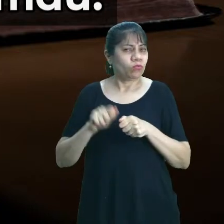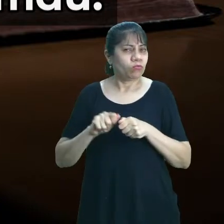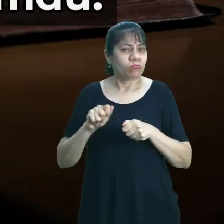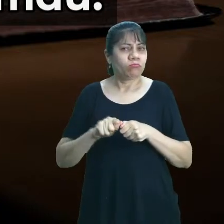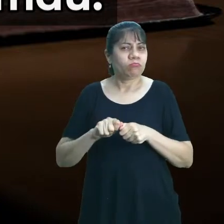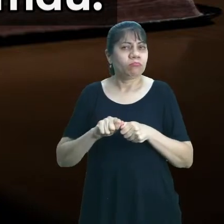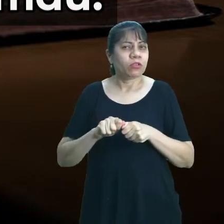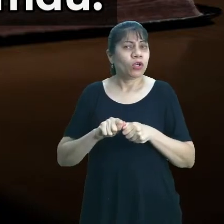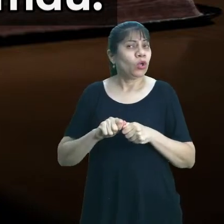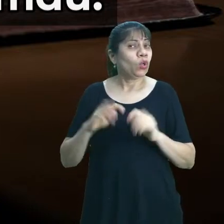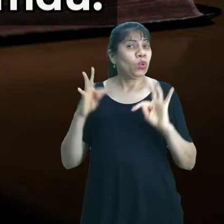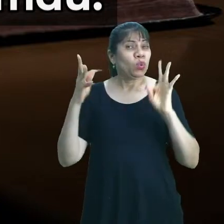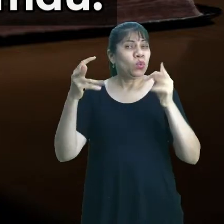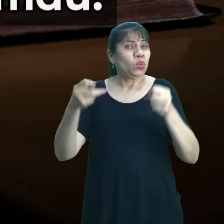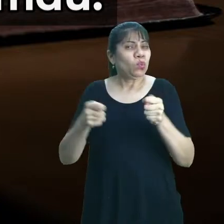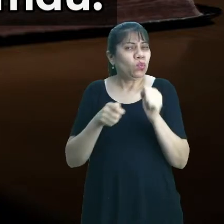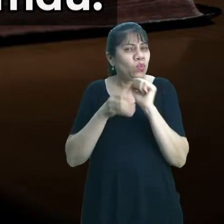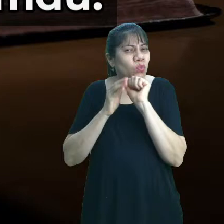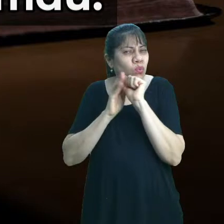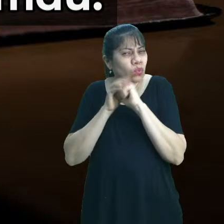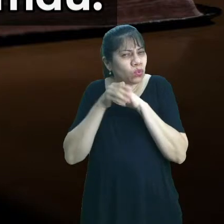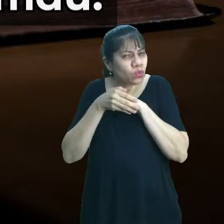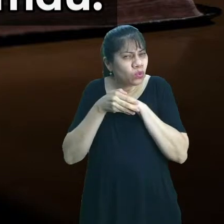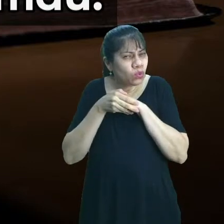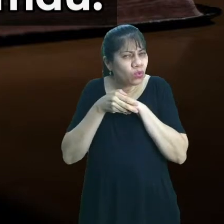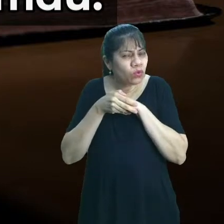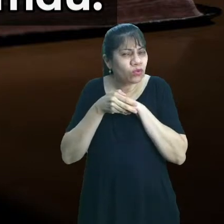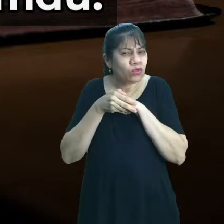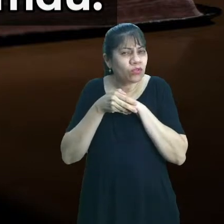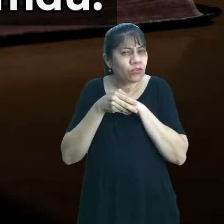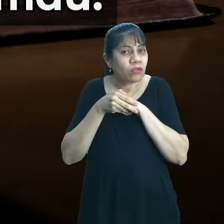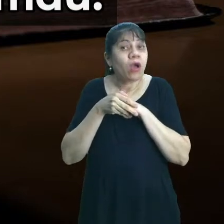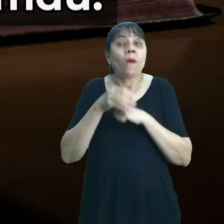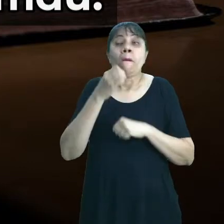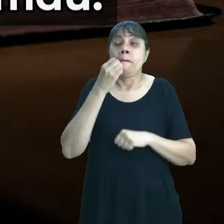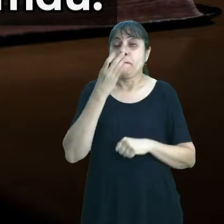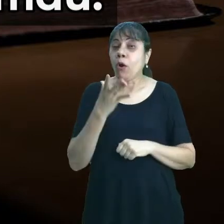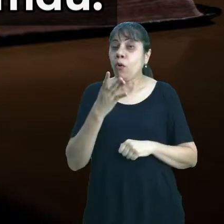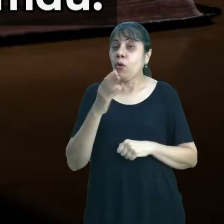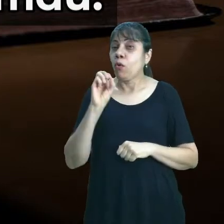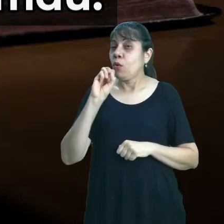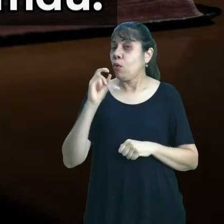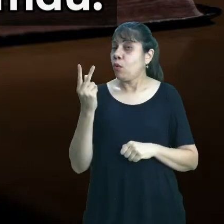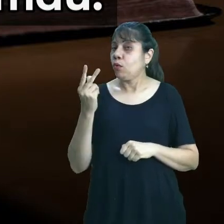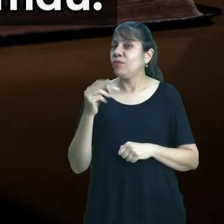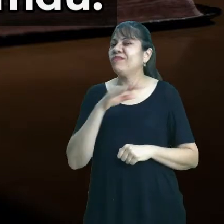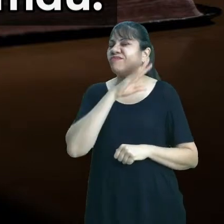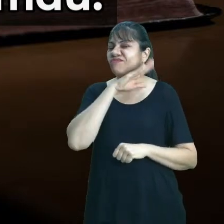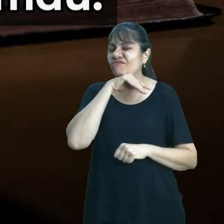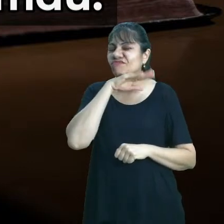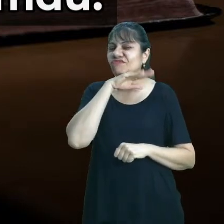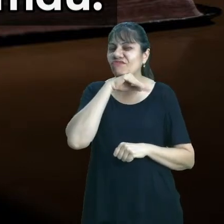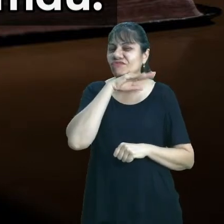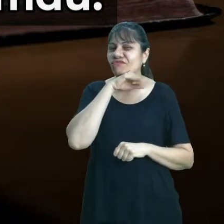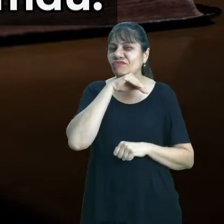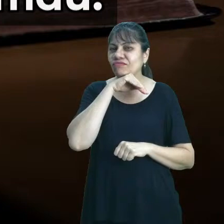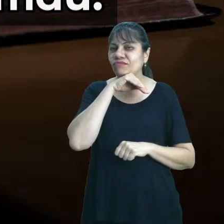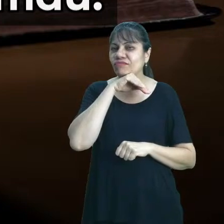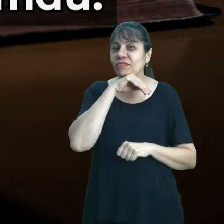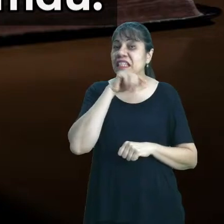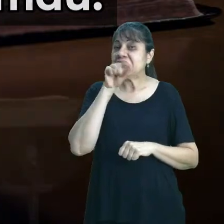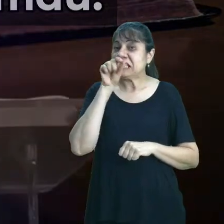está escondido, seja bom ou seja mal. Se